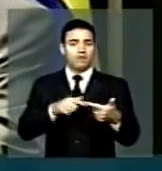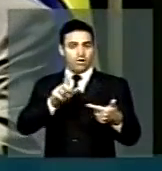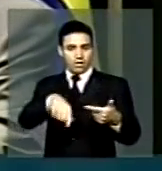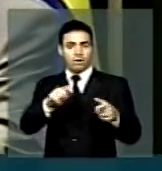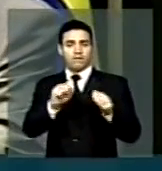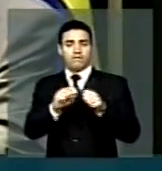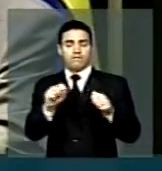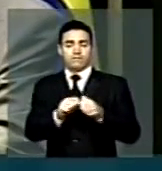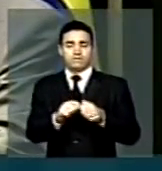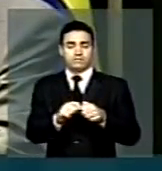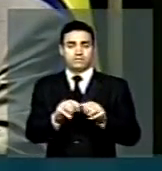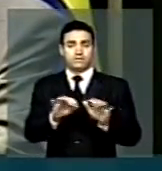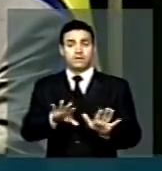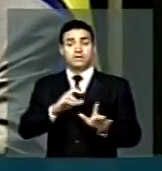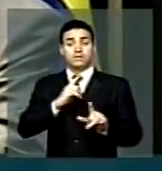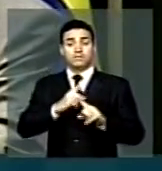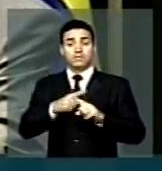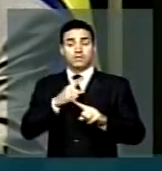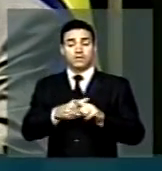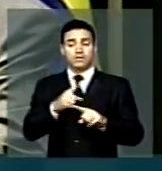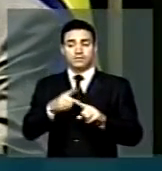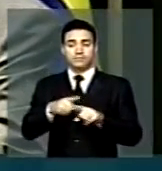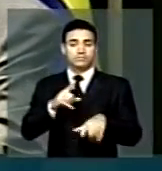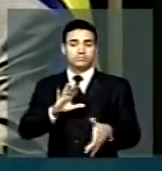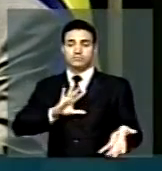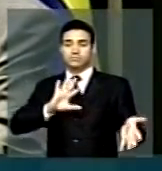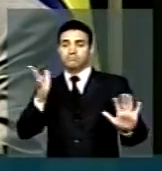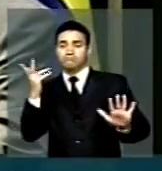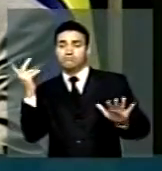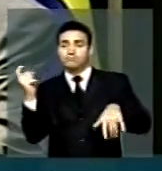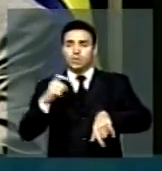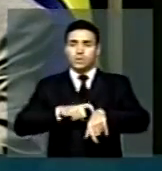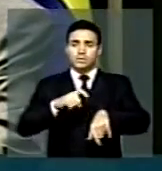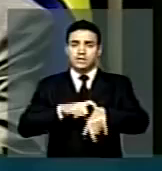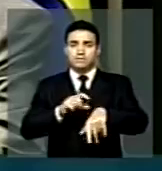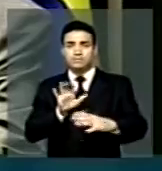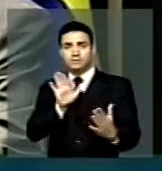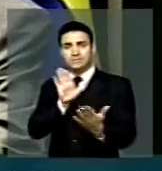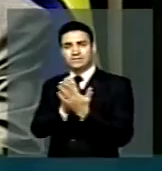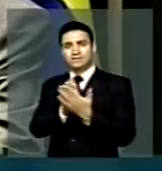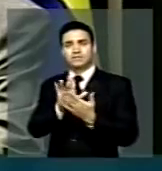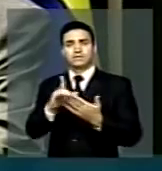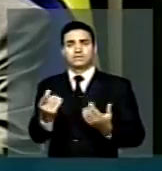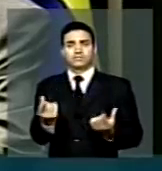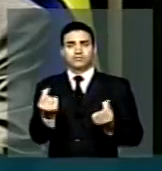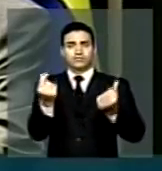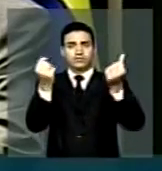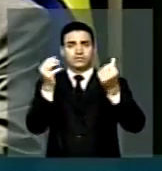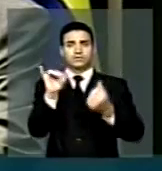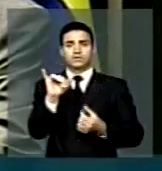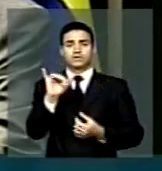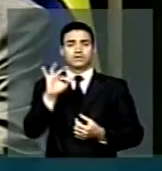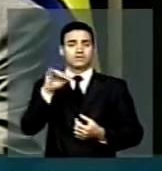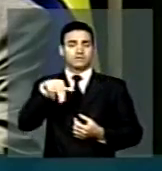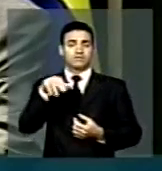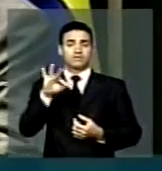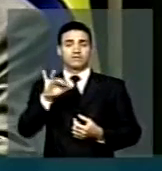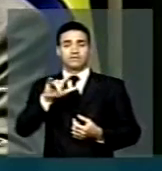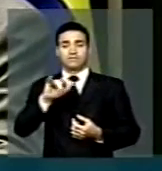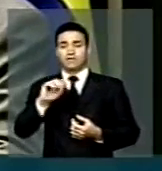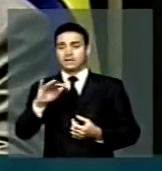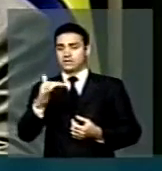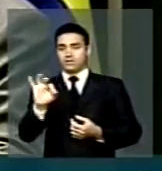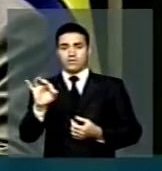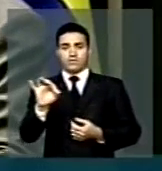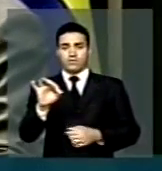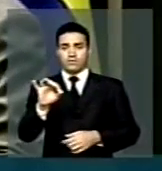fizemos quando nos tocou o momento de enfrentar a questão da inflação. Nós não viemos do